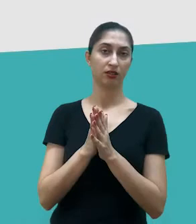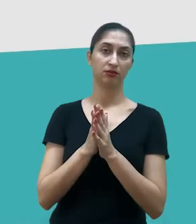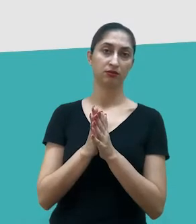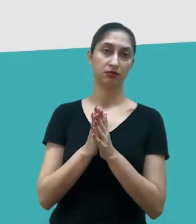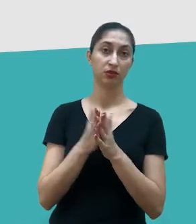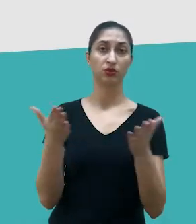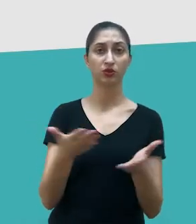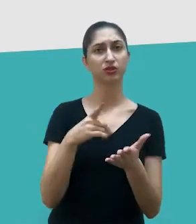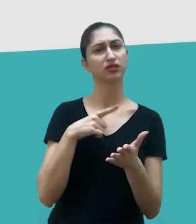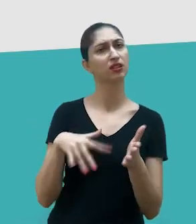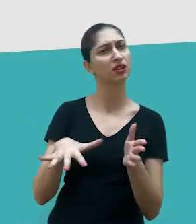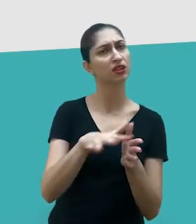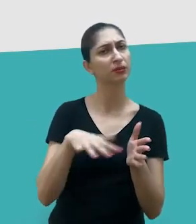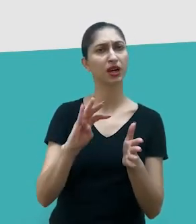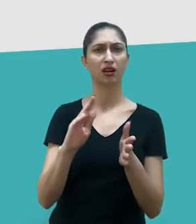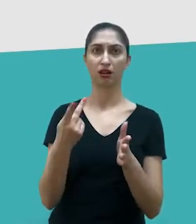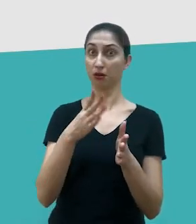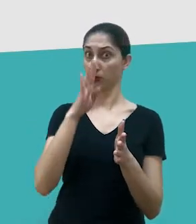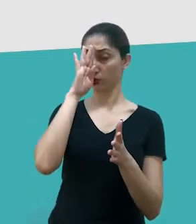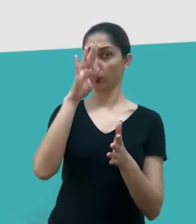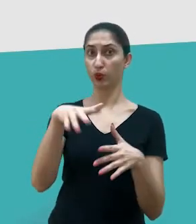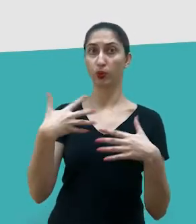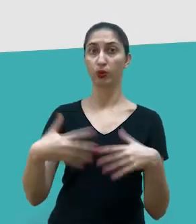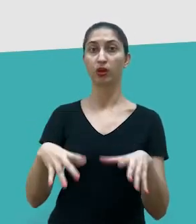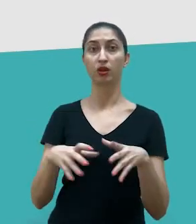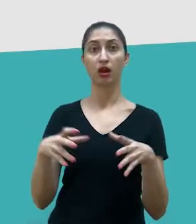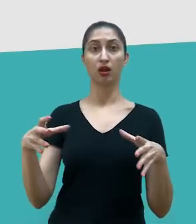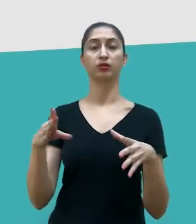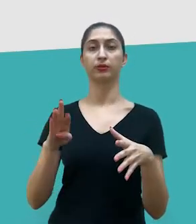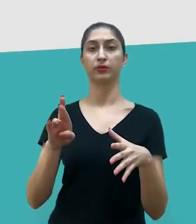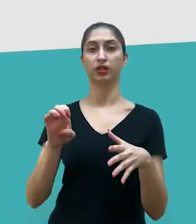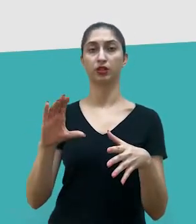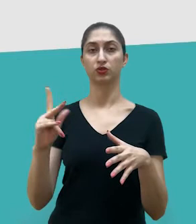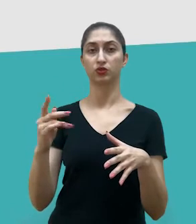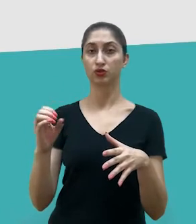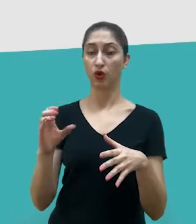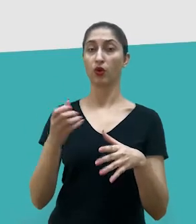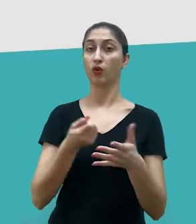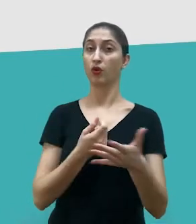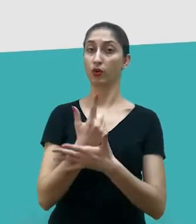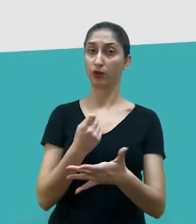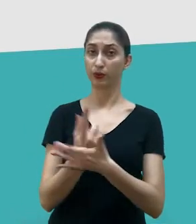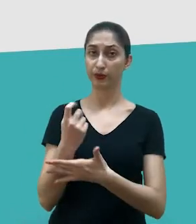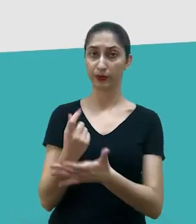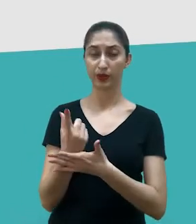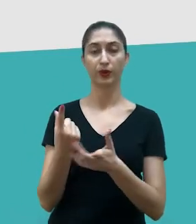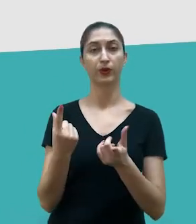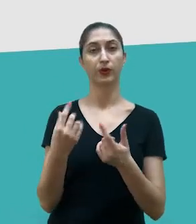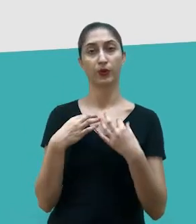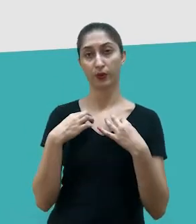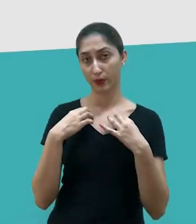gente tem uma rede muito grande, Belo Horizonte tem uma rede gigantesca de brechós que podem comprar, então pode gerar dinheiro para